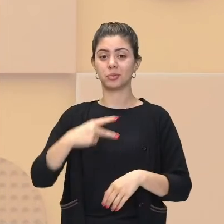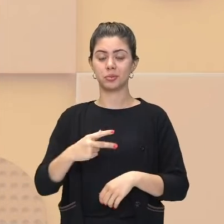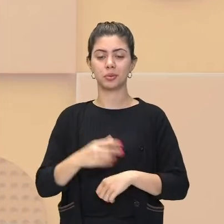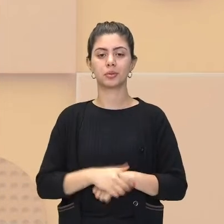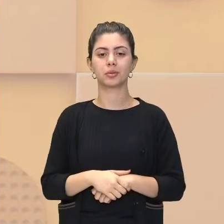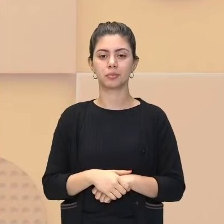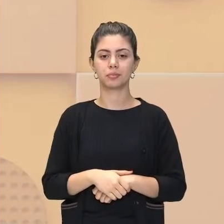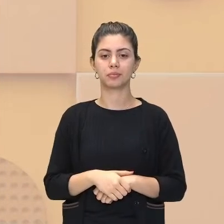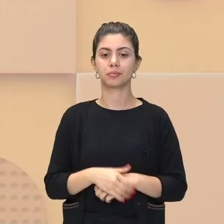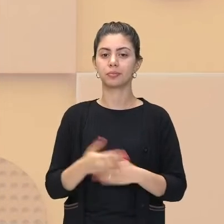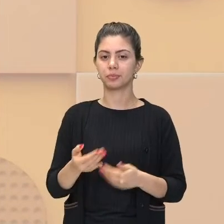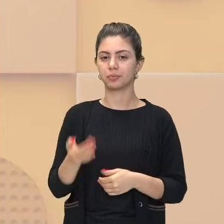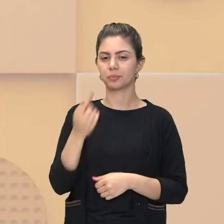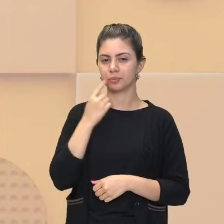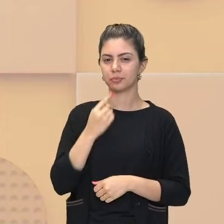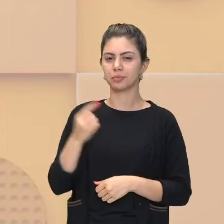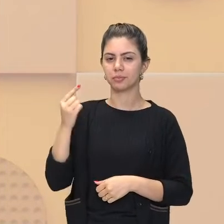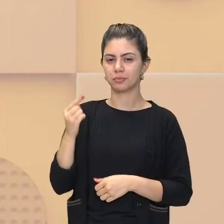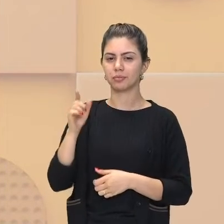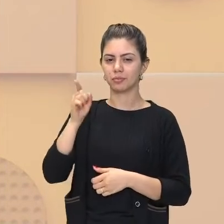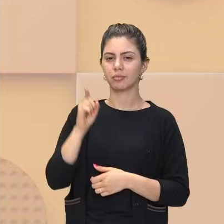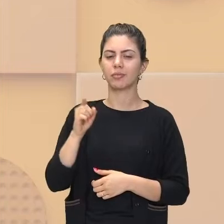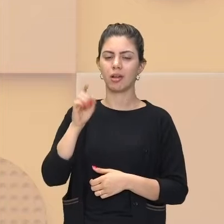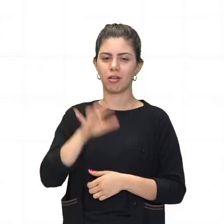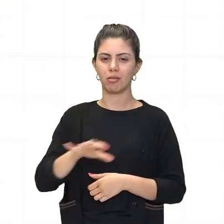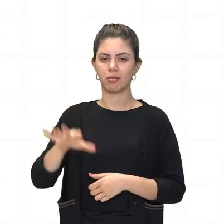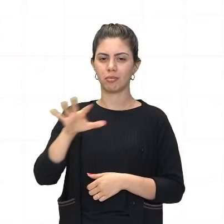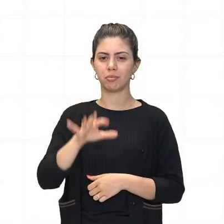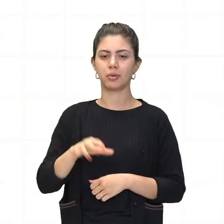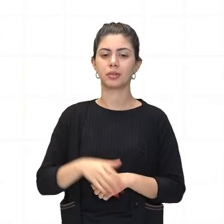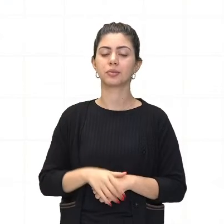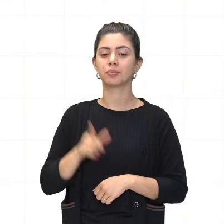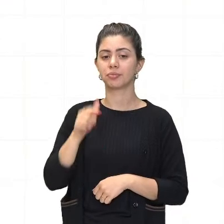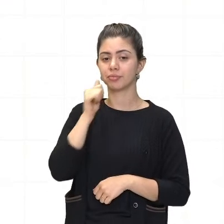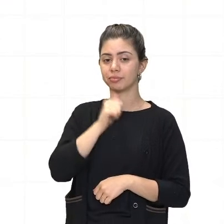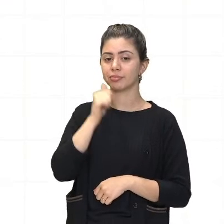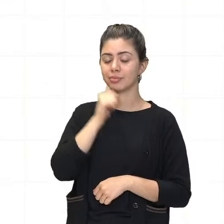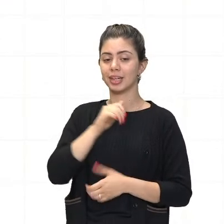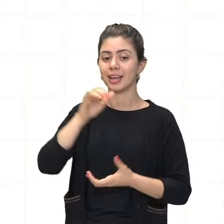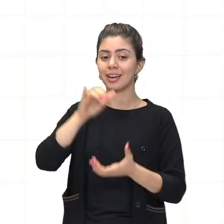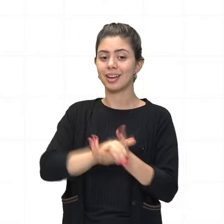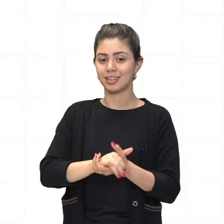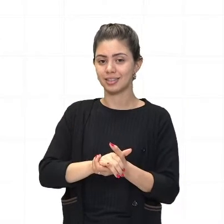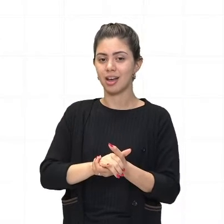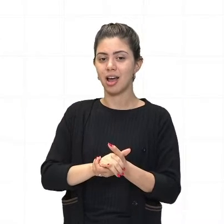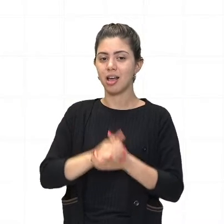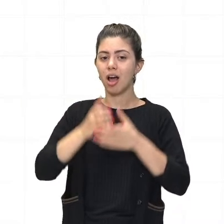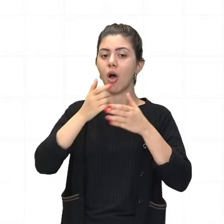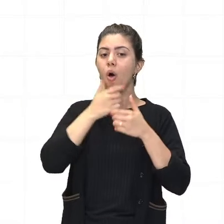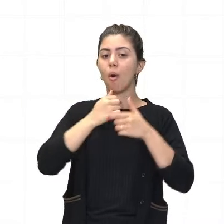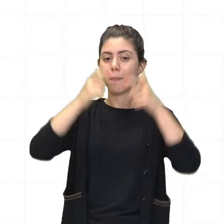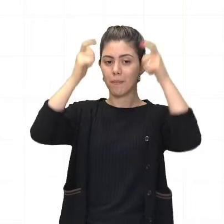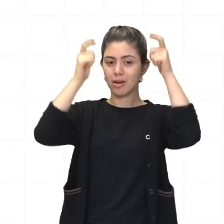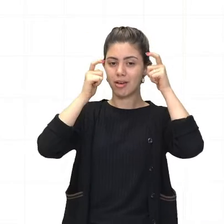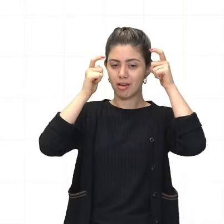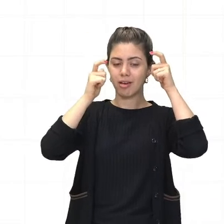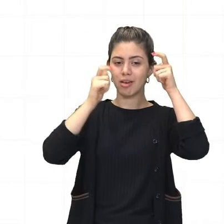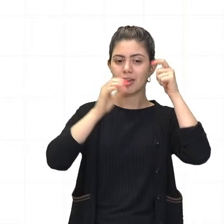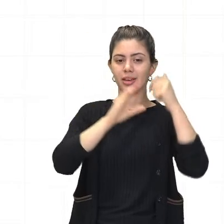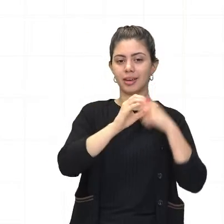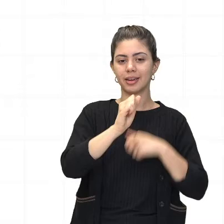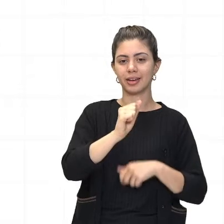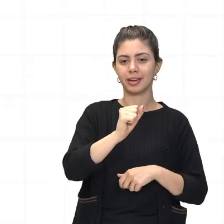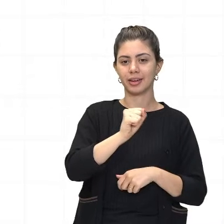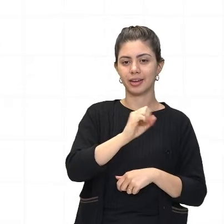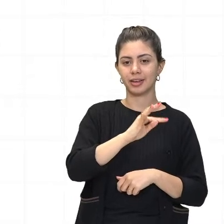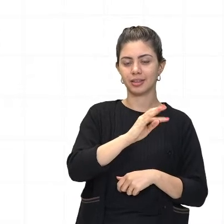Voltando aqui para o nosso mapa, para a gente compreender melhor, Dona Beatriz é casada com o rei de Castela, aqui de